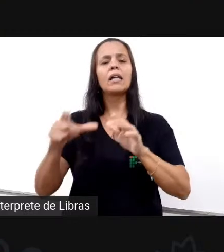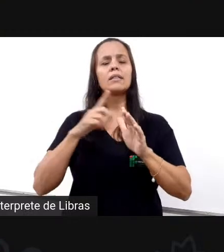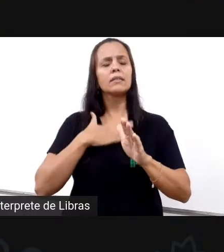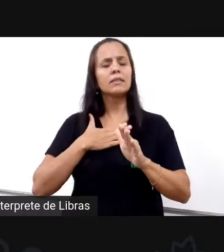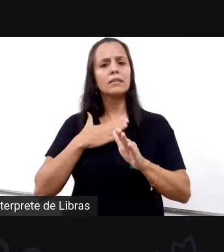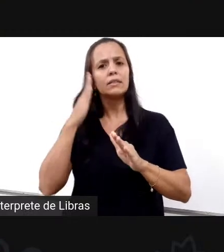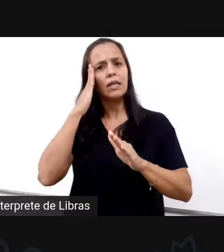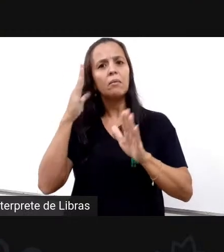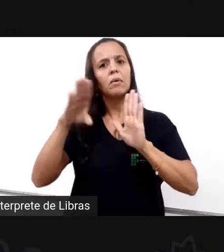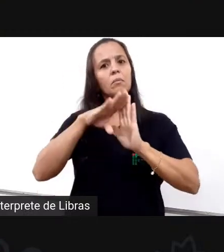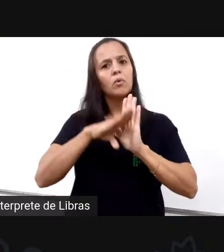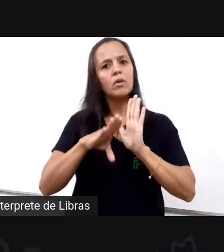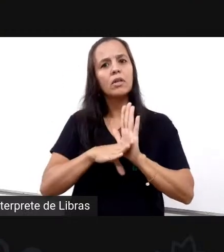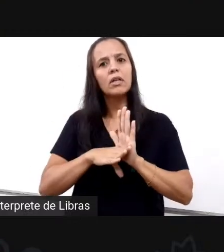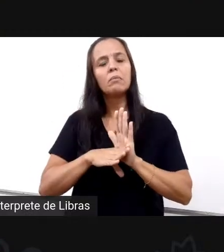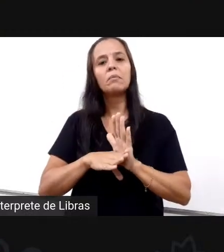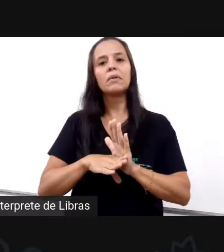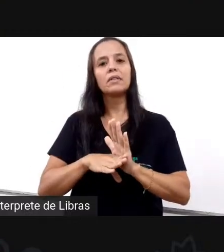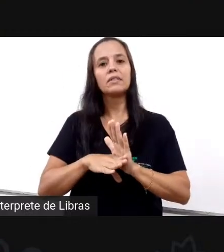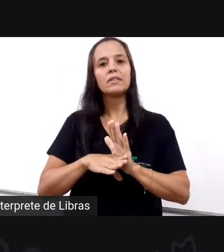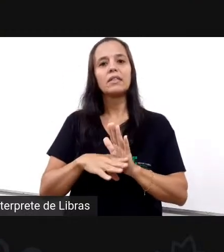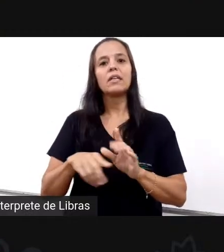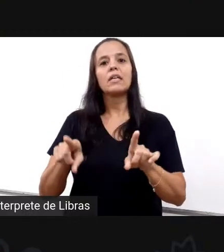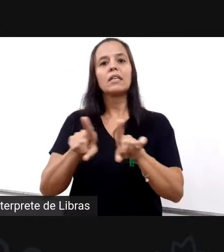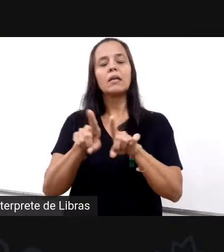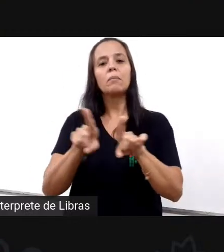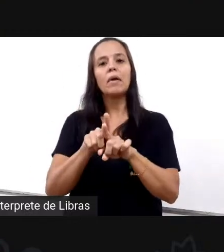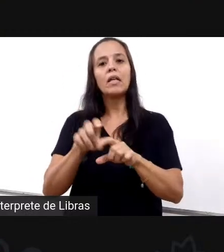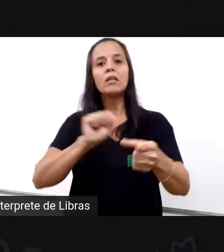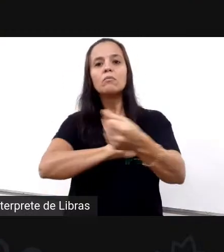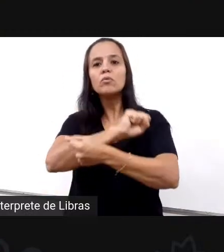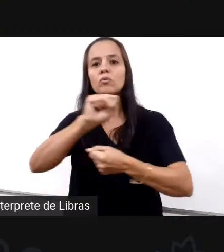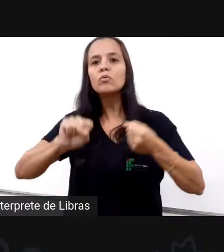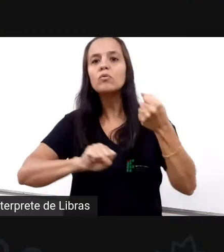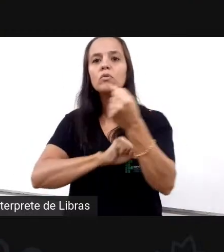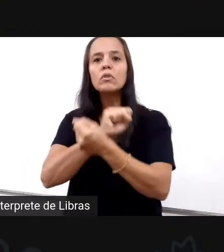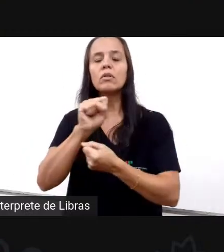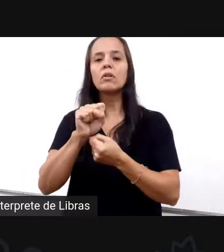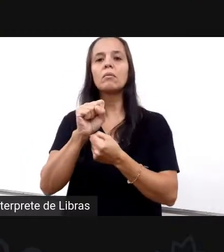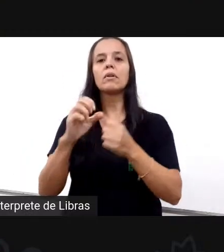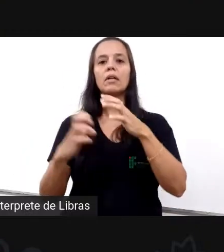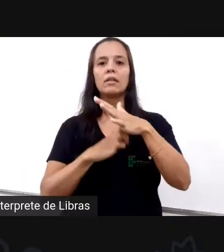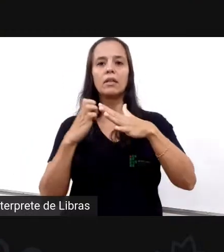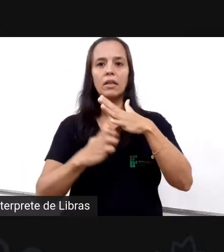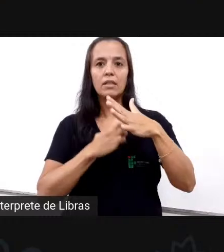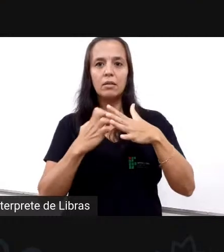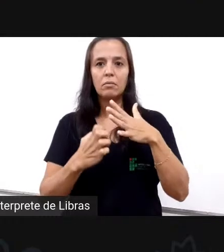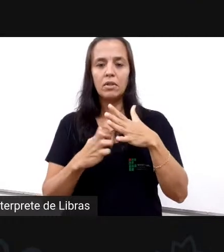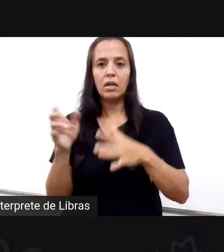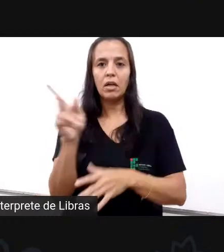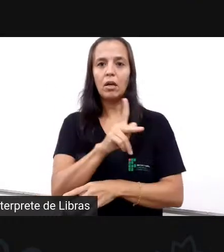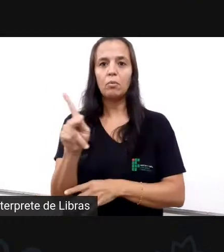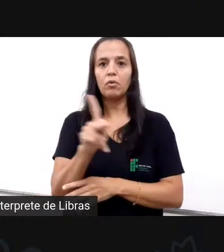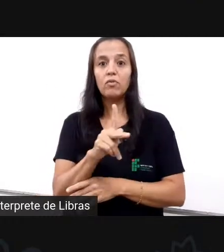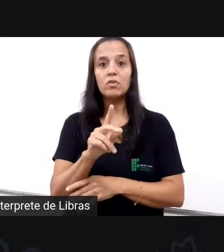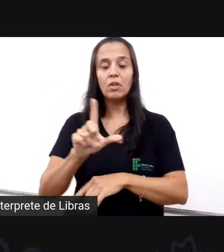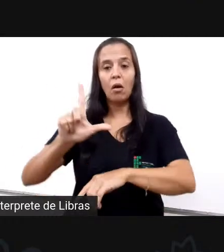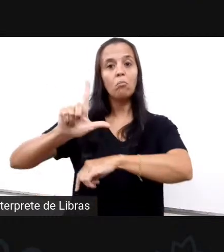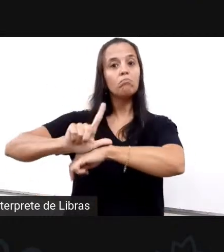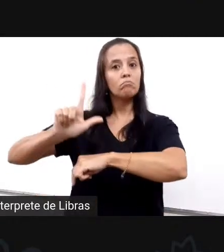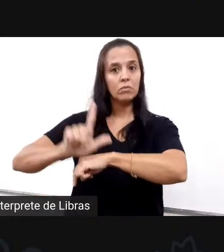à viabilidade e sustentabilidade das organizações, são profissionais líderes e